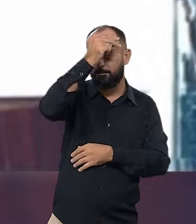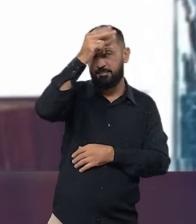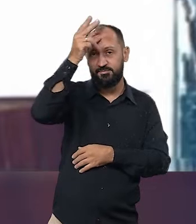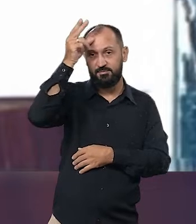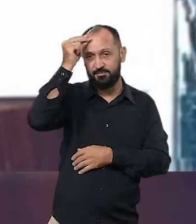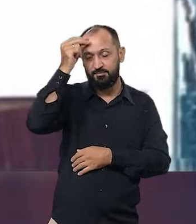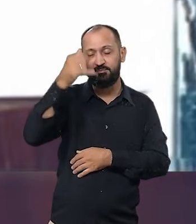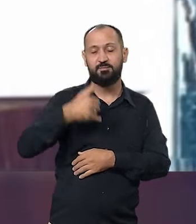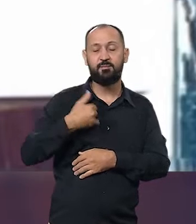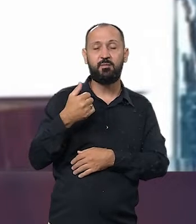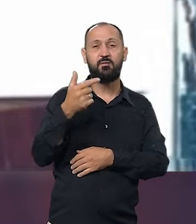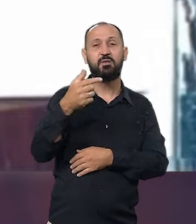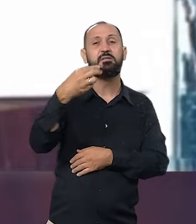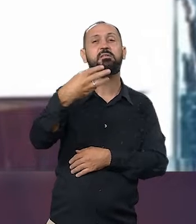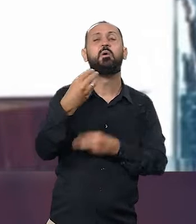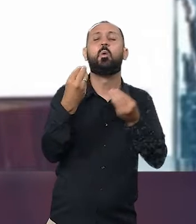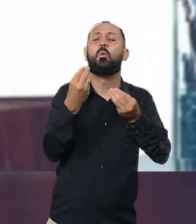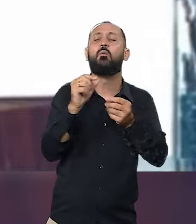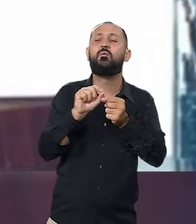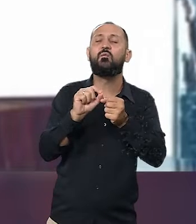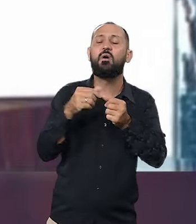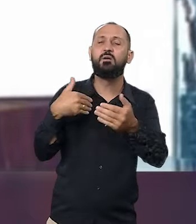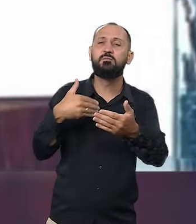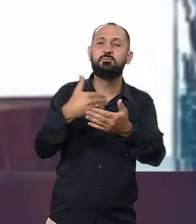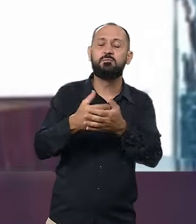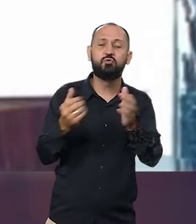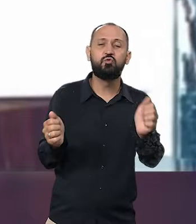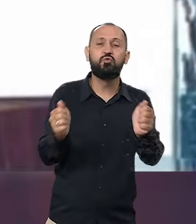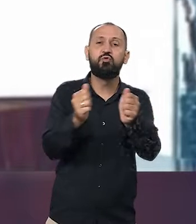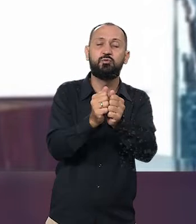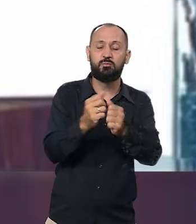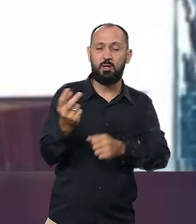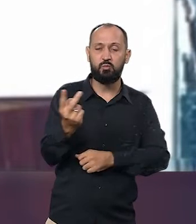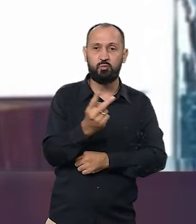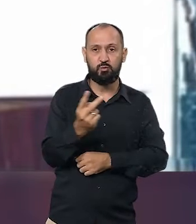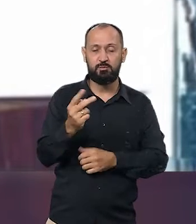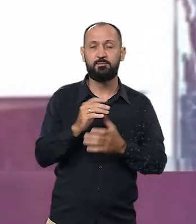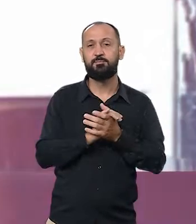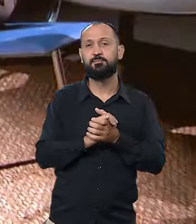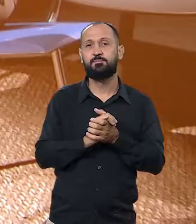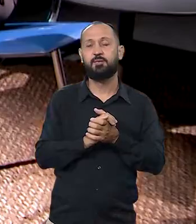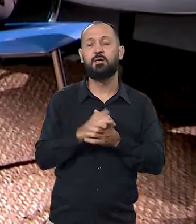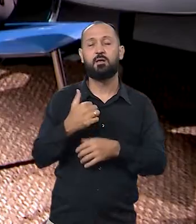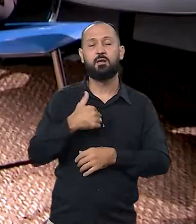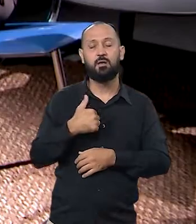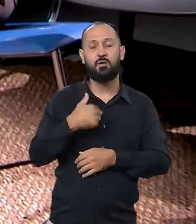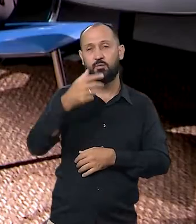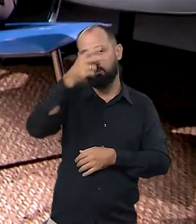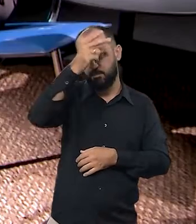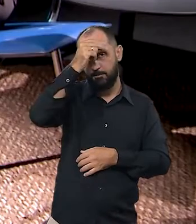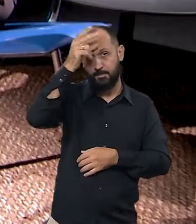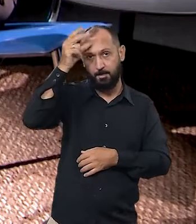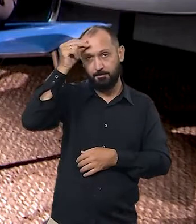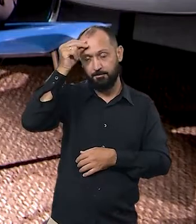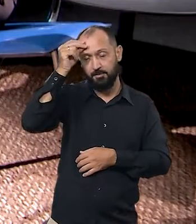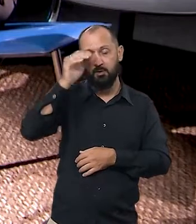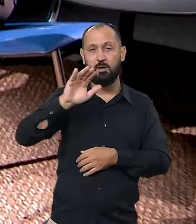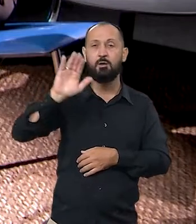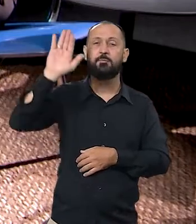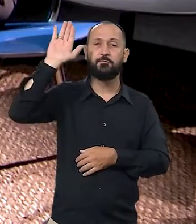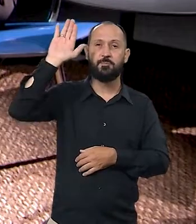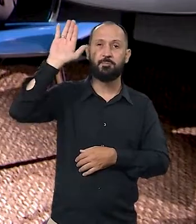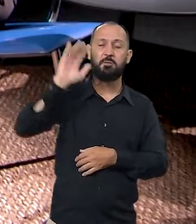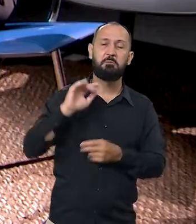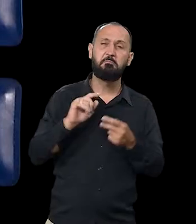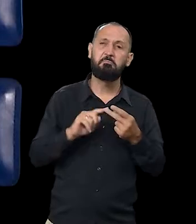uma prefeitura também aos 23 anos. Como é que foi essa junção das duas coisas? Lívia, eu fui prefeito,